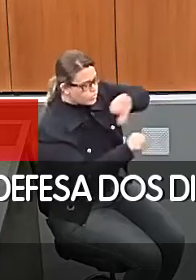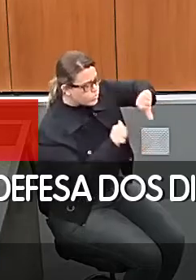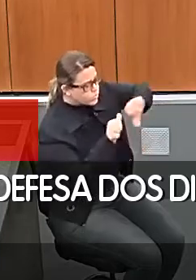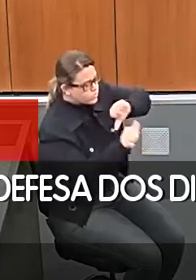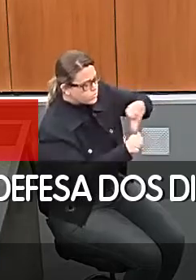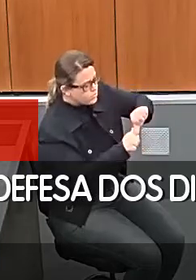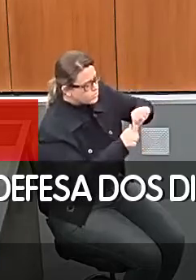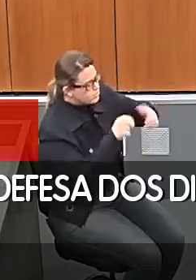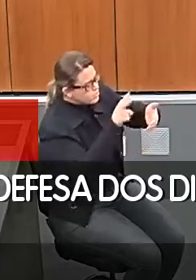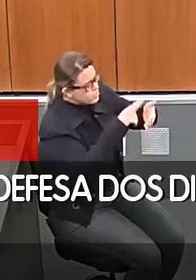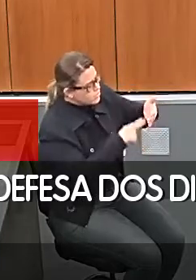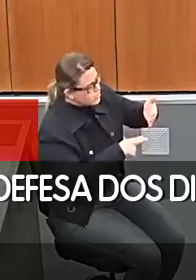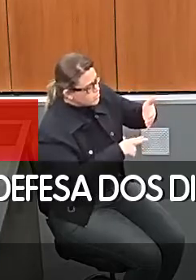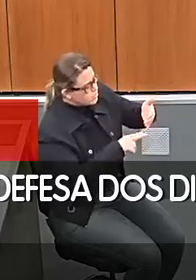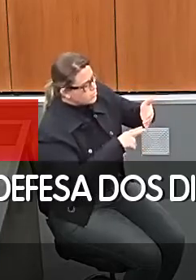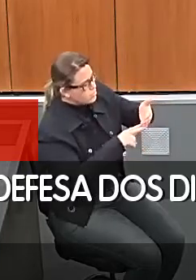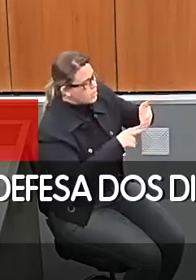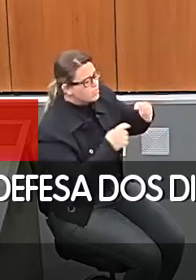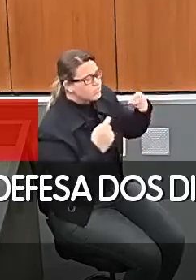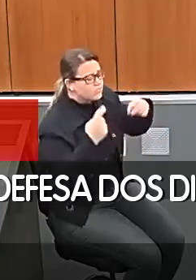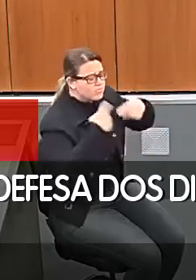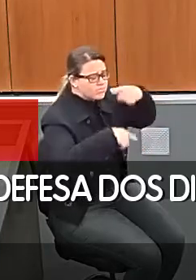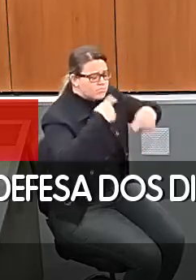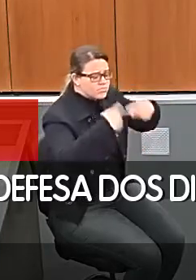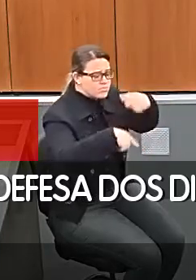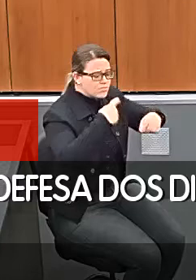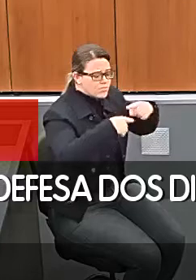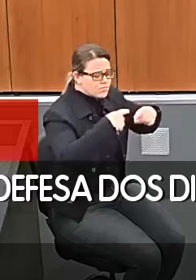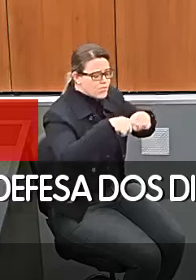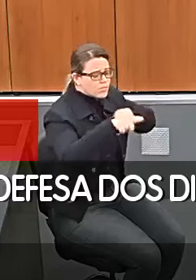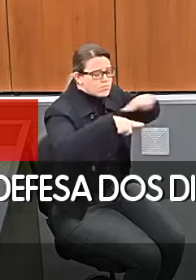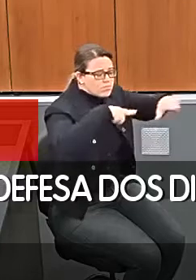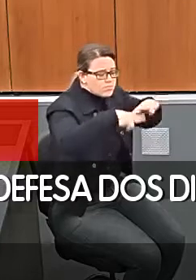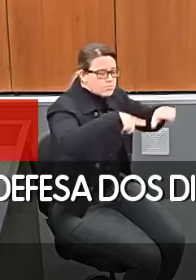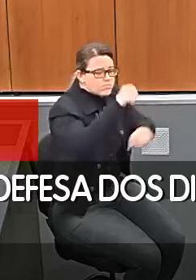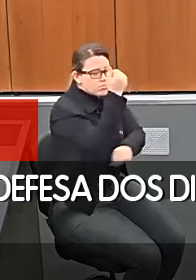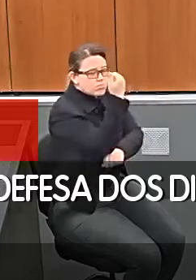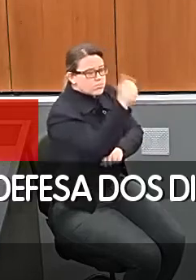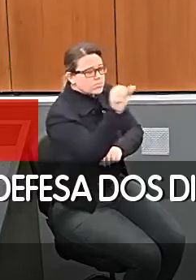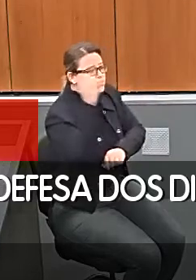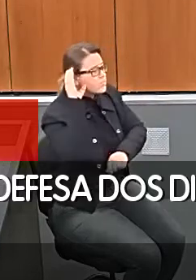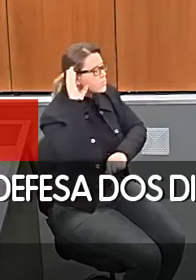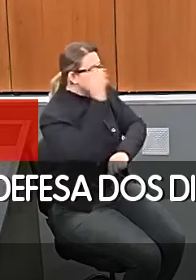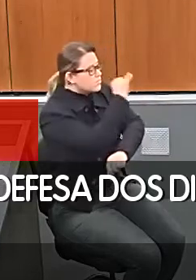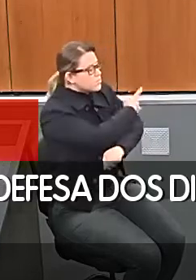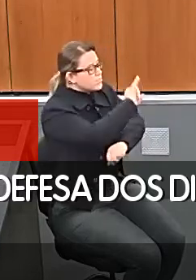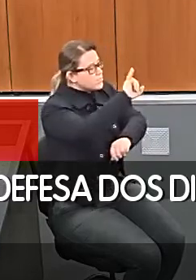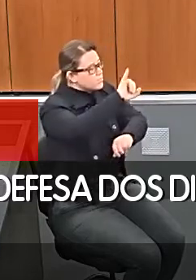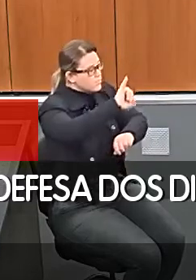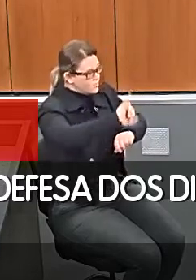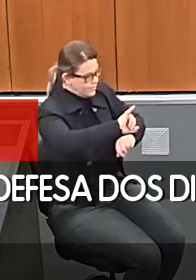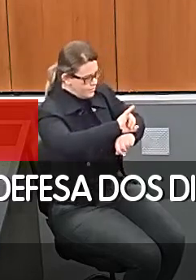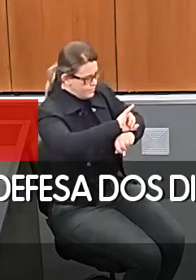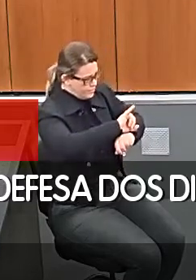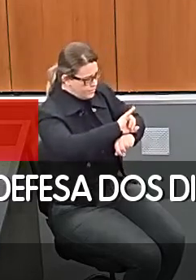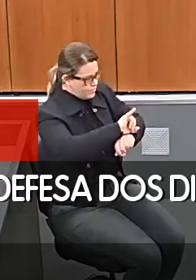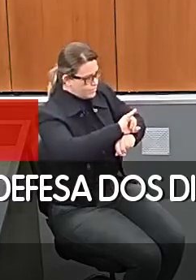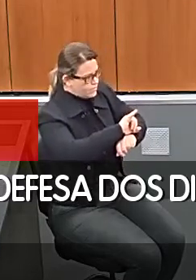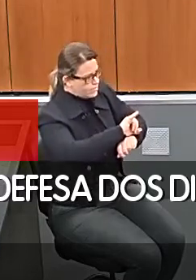subscrição. Esta reunião se destina a debater o trabalho desenvolvido pela Associação de Pais e Amigos do Surdo de